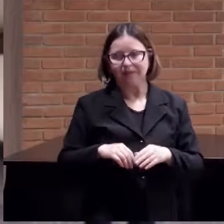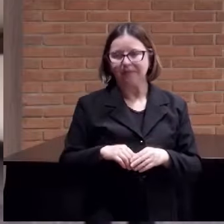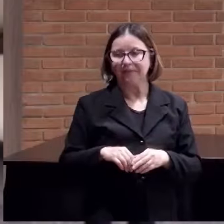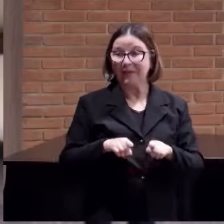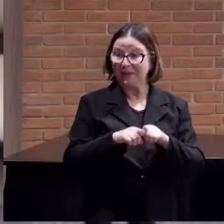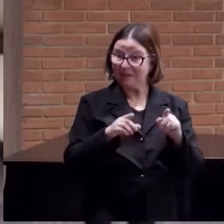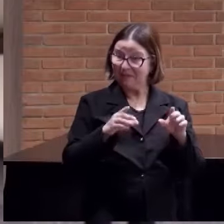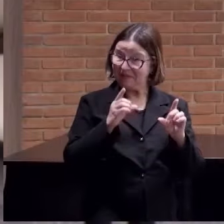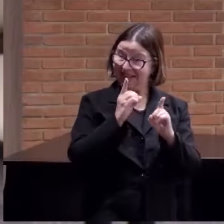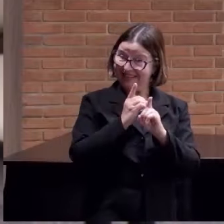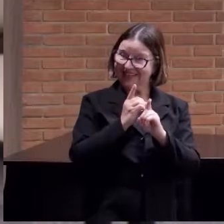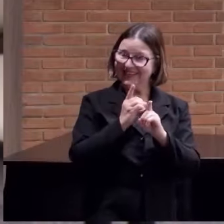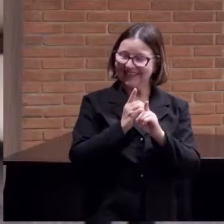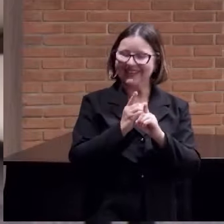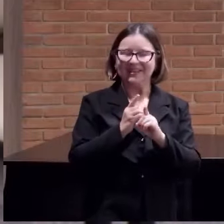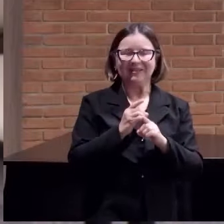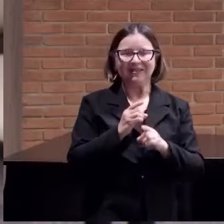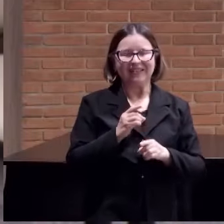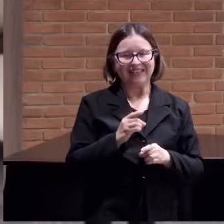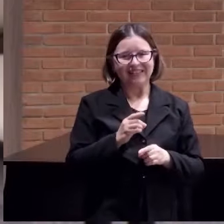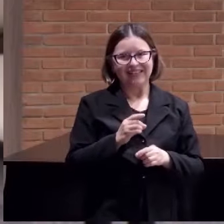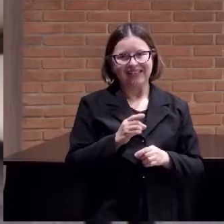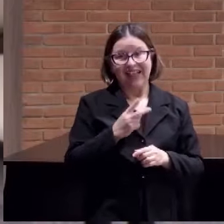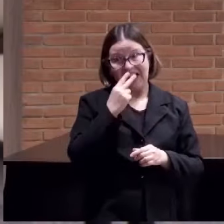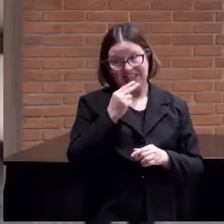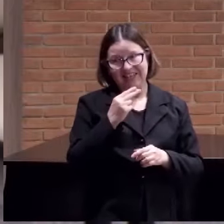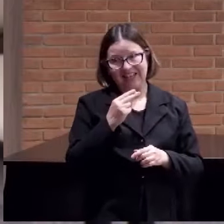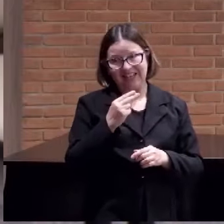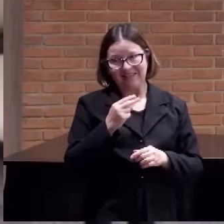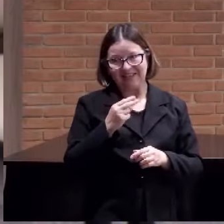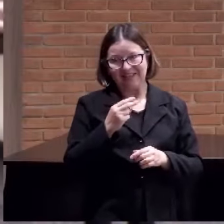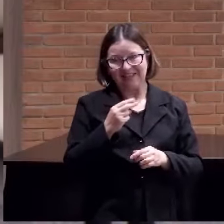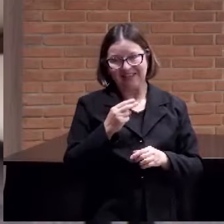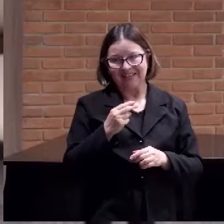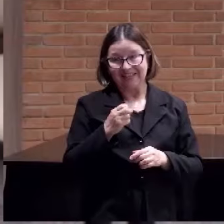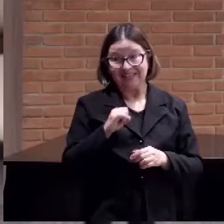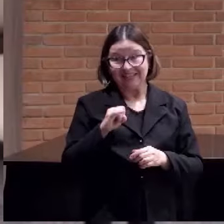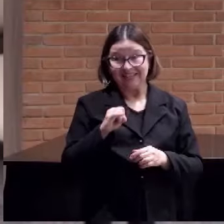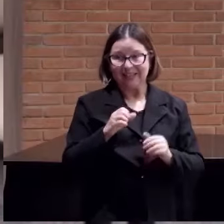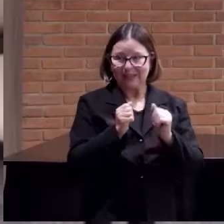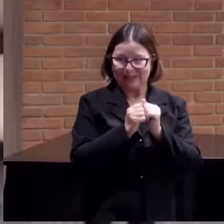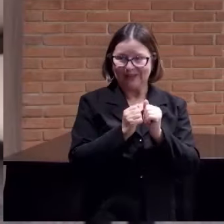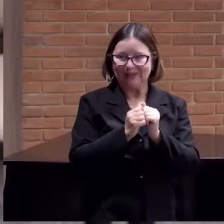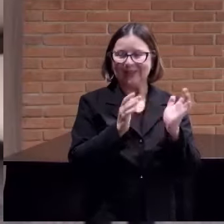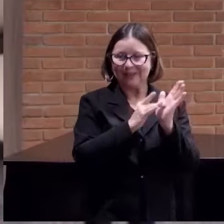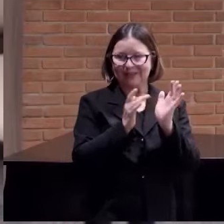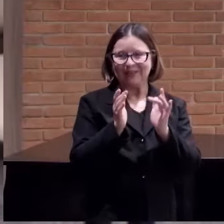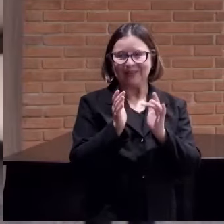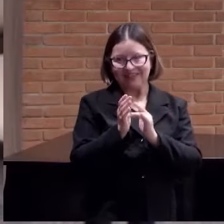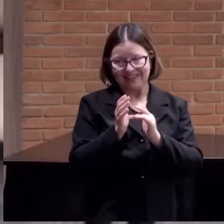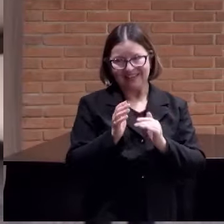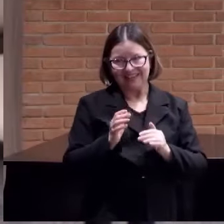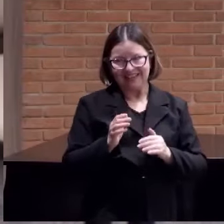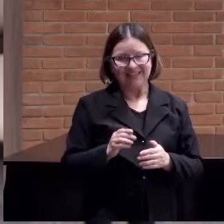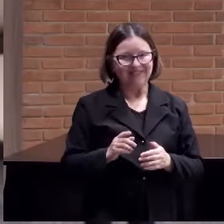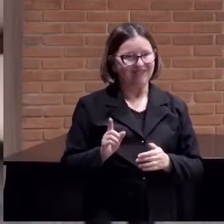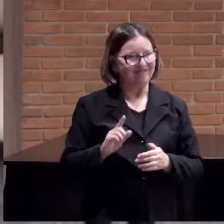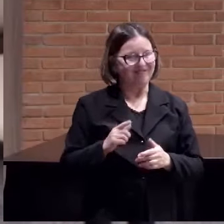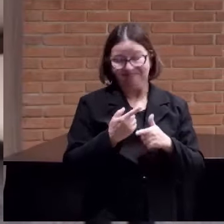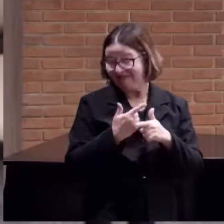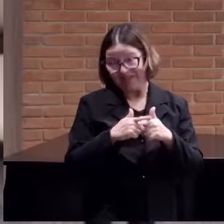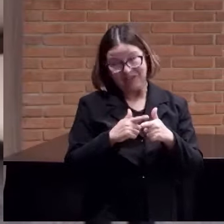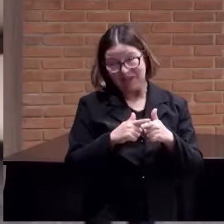estivermos com Jesus aqui, isso não vai dar tanto BO. Porque ele já tinha dito, vamos dar uma olhadinha